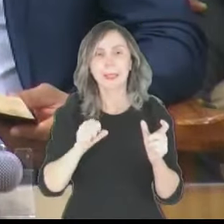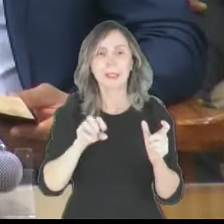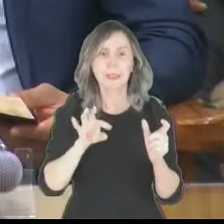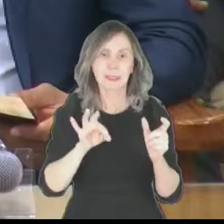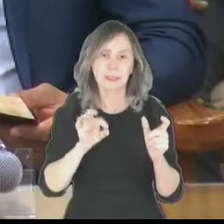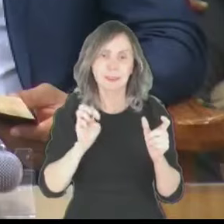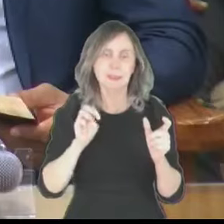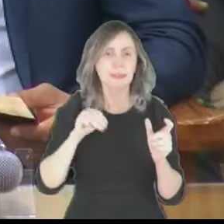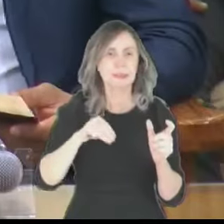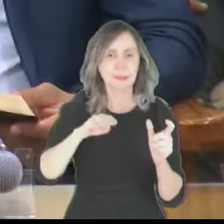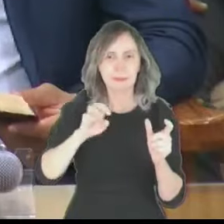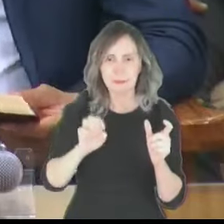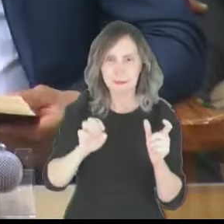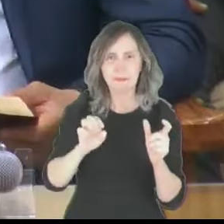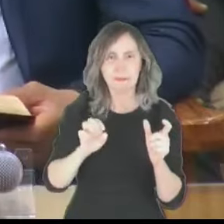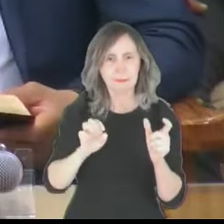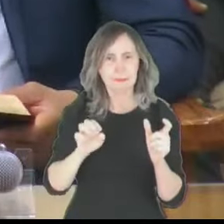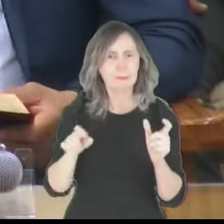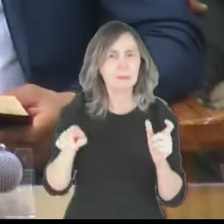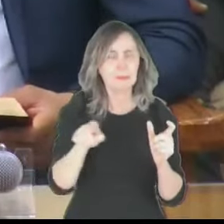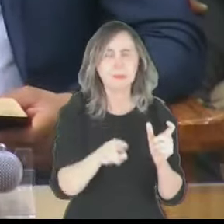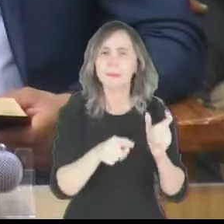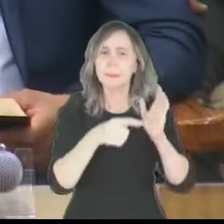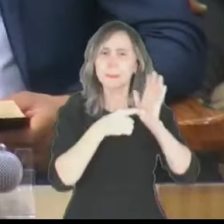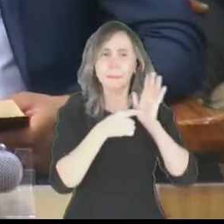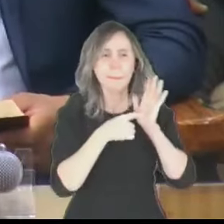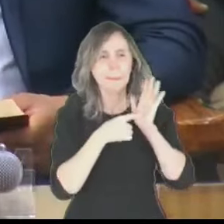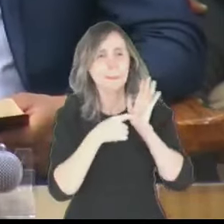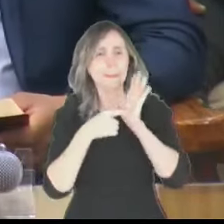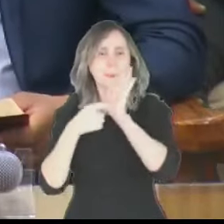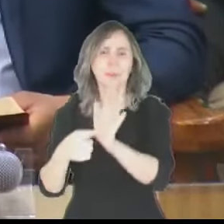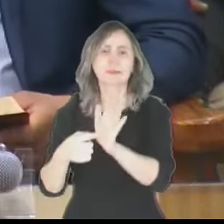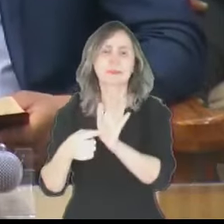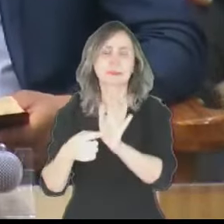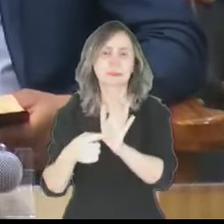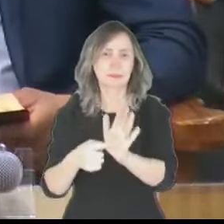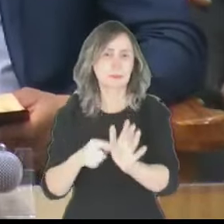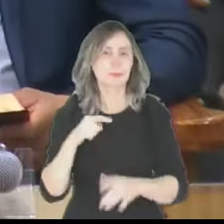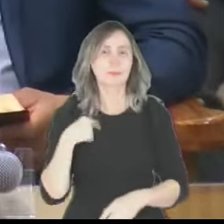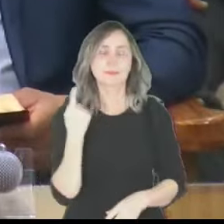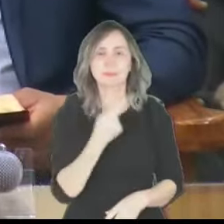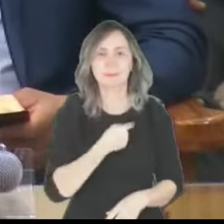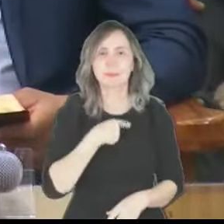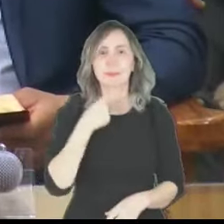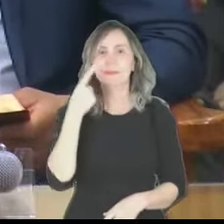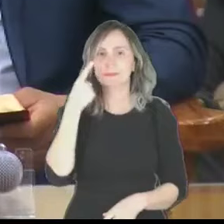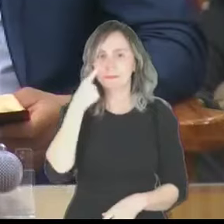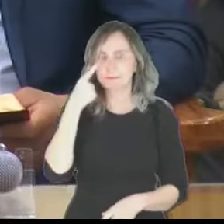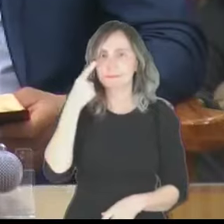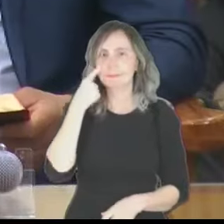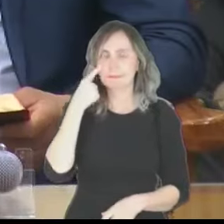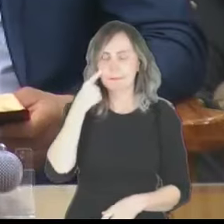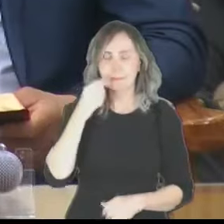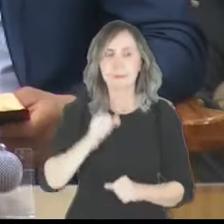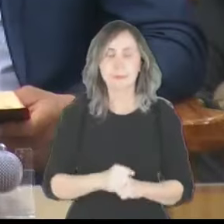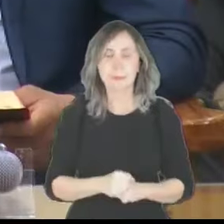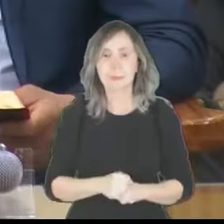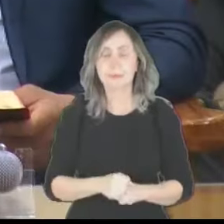apresenteis. porque se nós observarmos, irmãos, o Novo